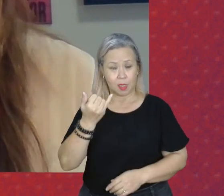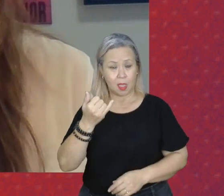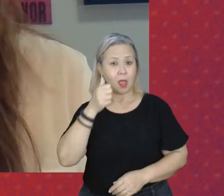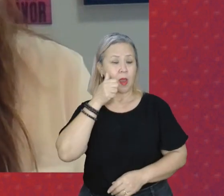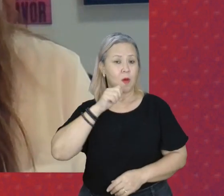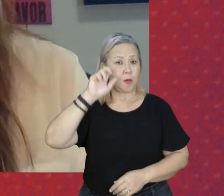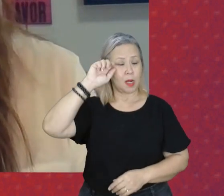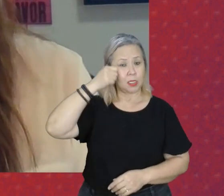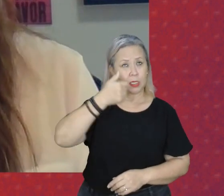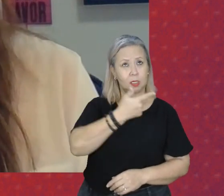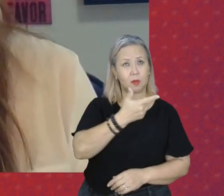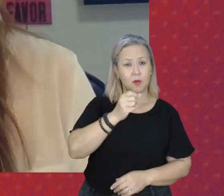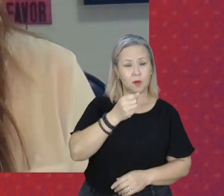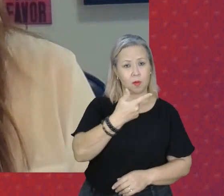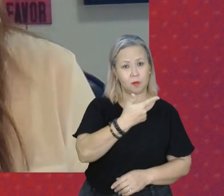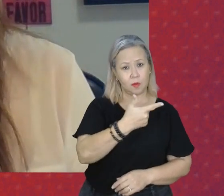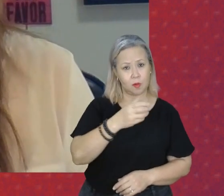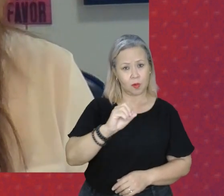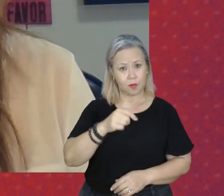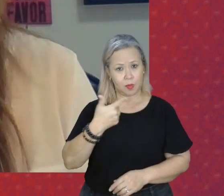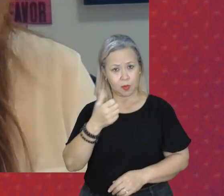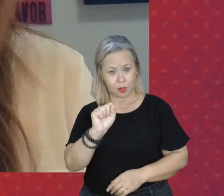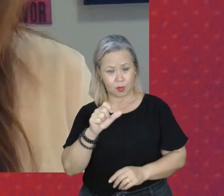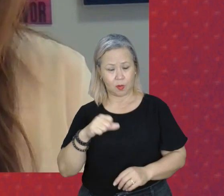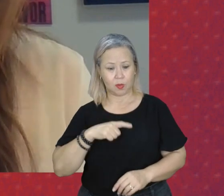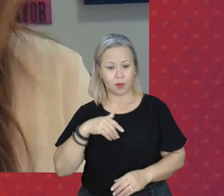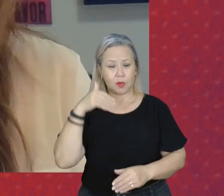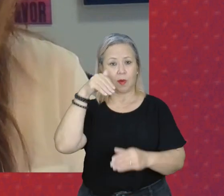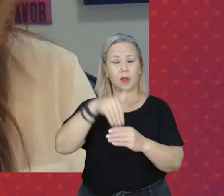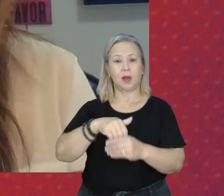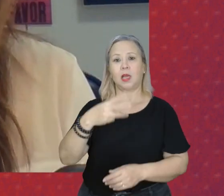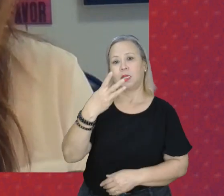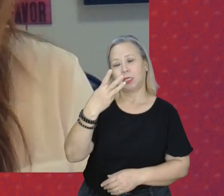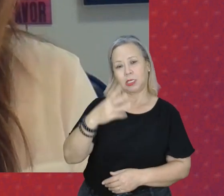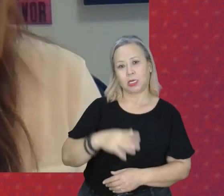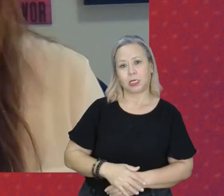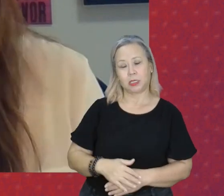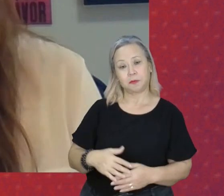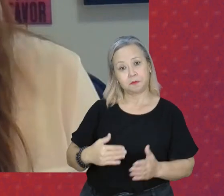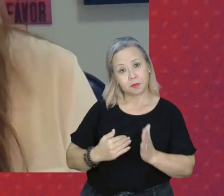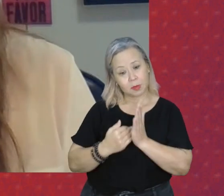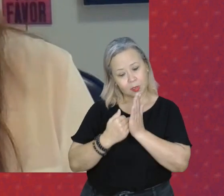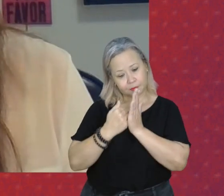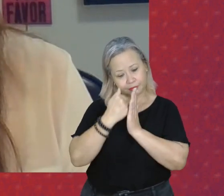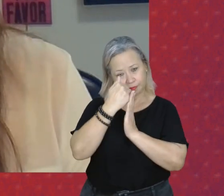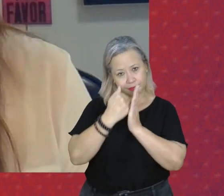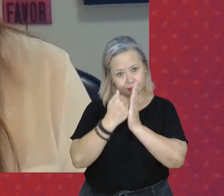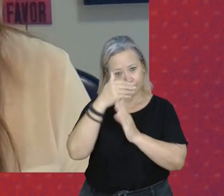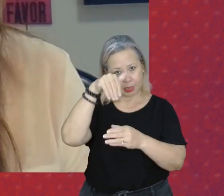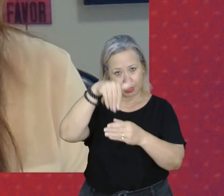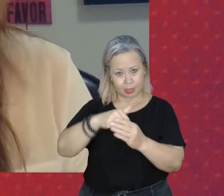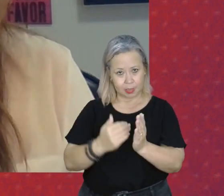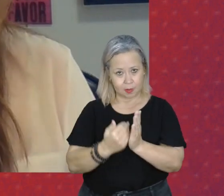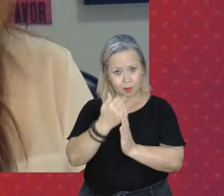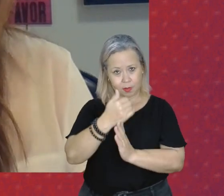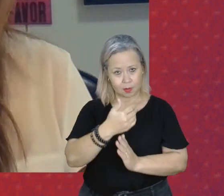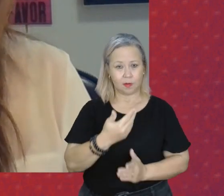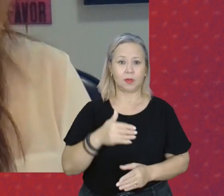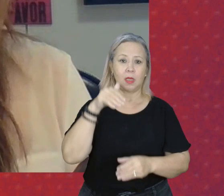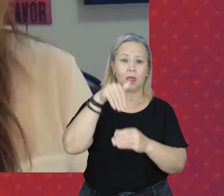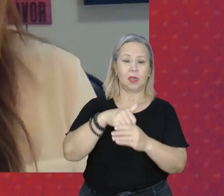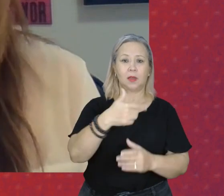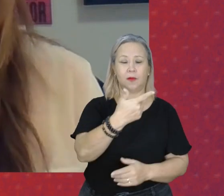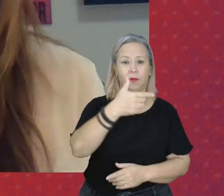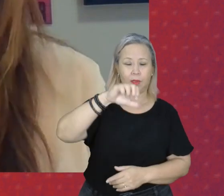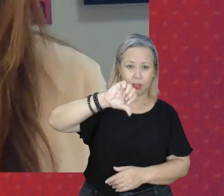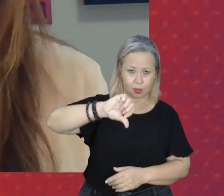em 2018, nas eleições de 2018 tinham sido eleitas apenas 13, a partir de agora, né, nessas eleições a gente elegeu 29. A gente teve